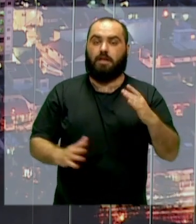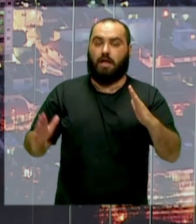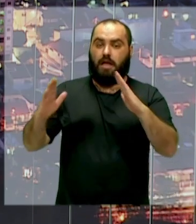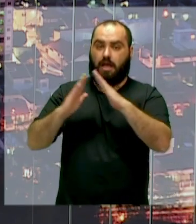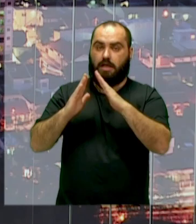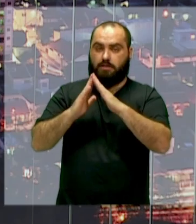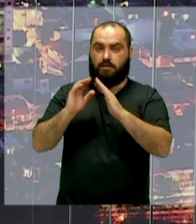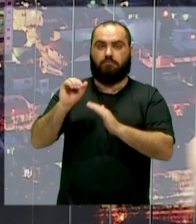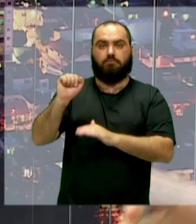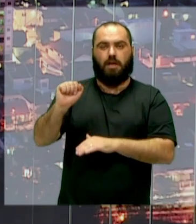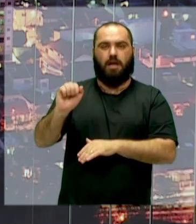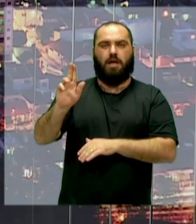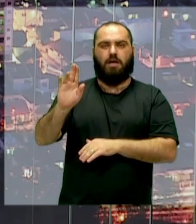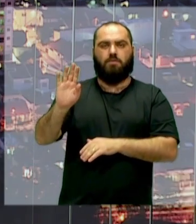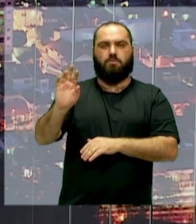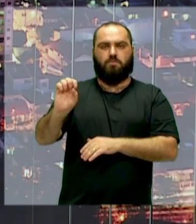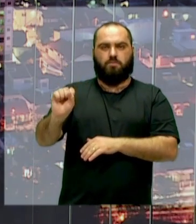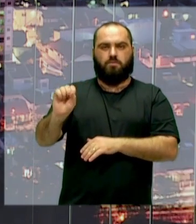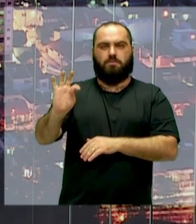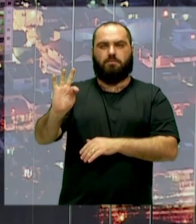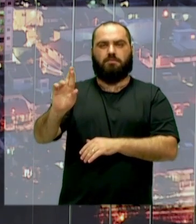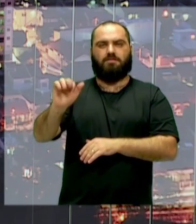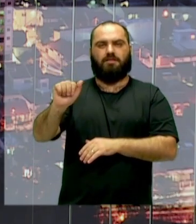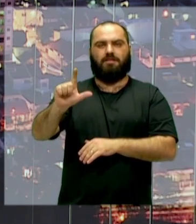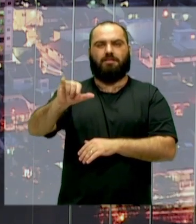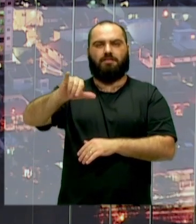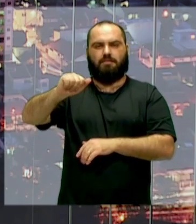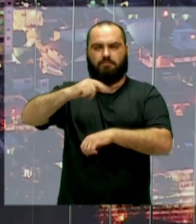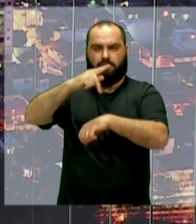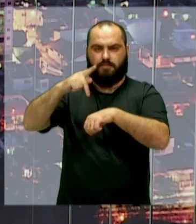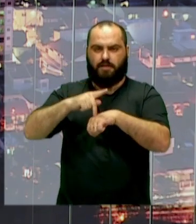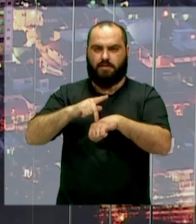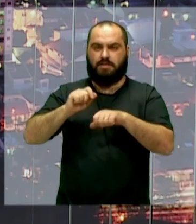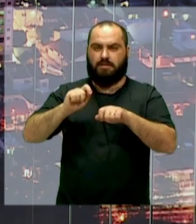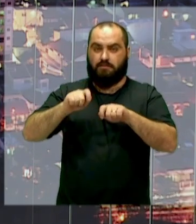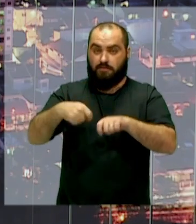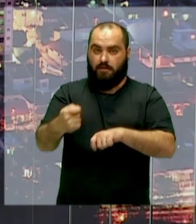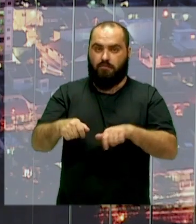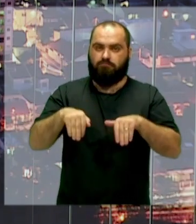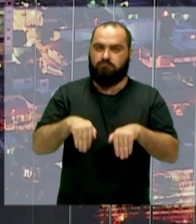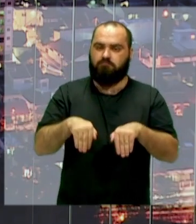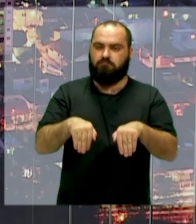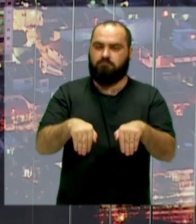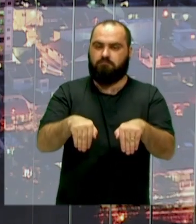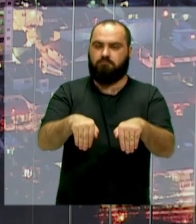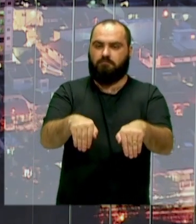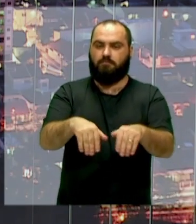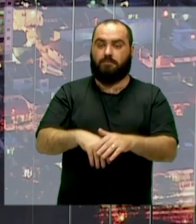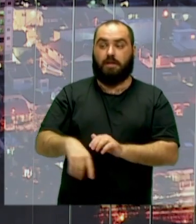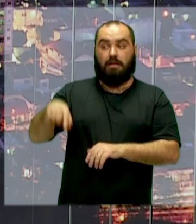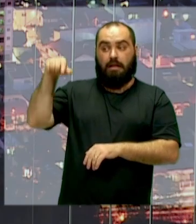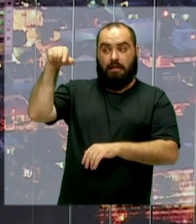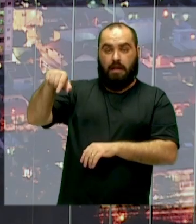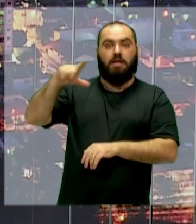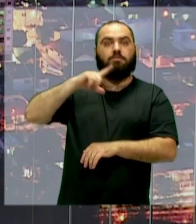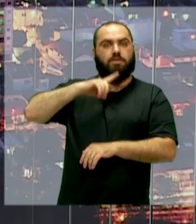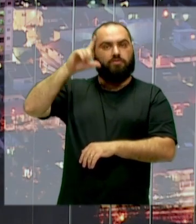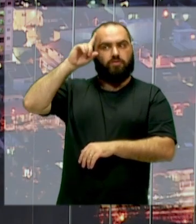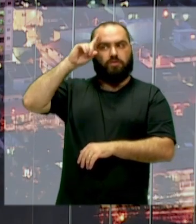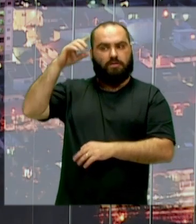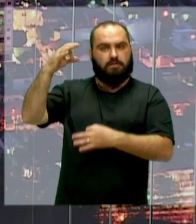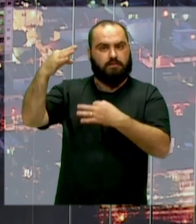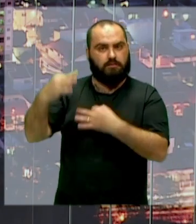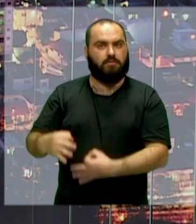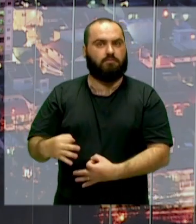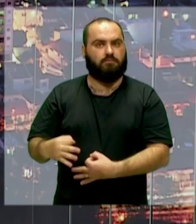morando na Austrália H muito tempo e e lá assim ó tem o dia certo você só pode colocar aquele